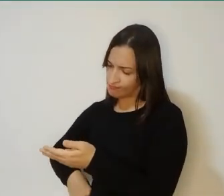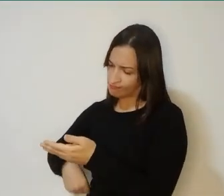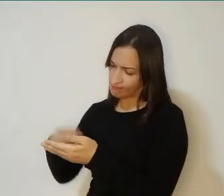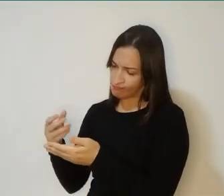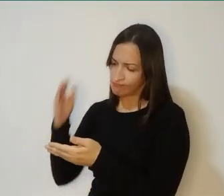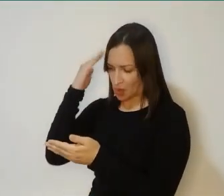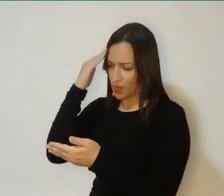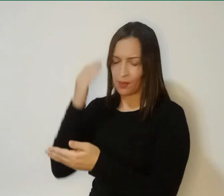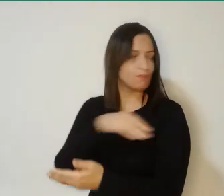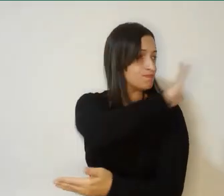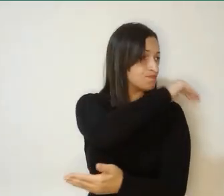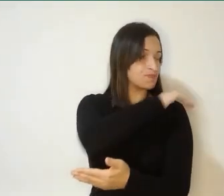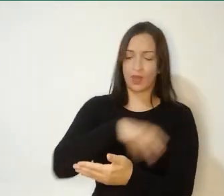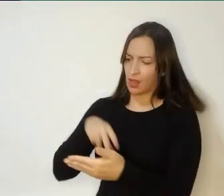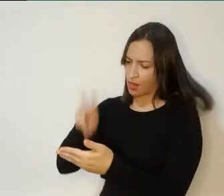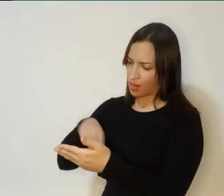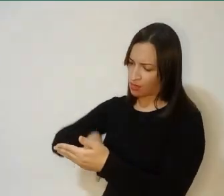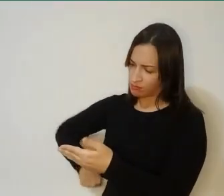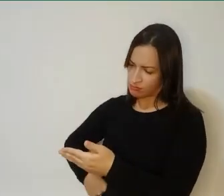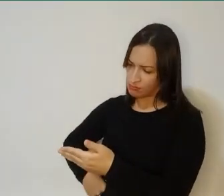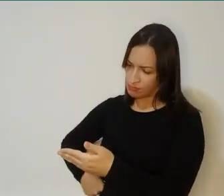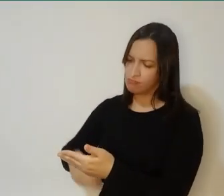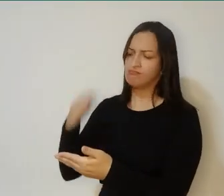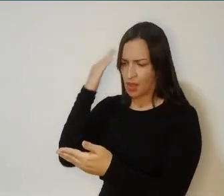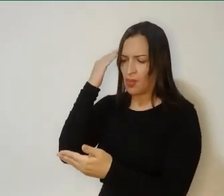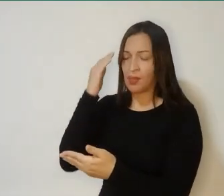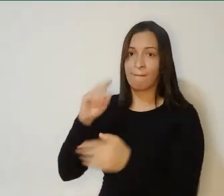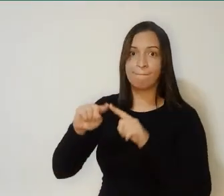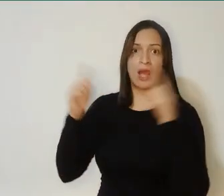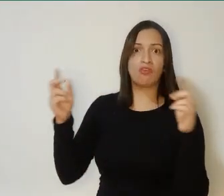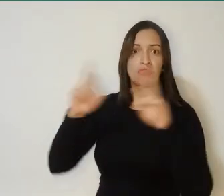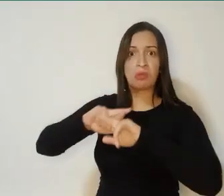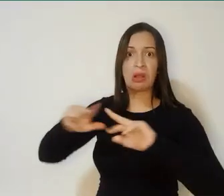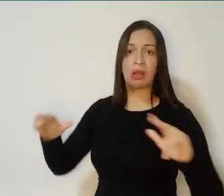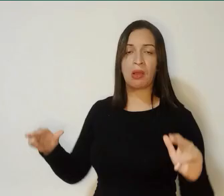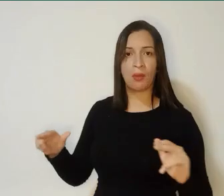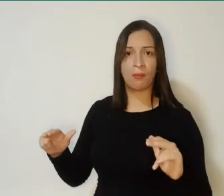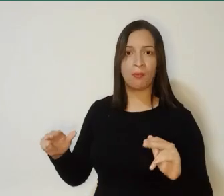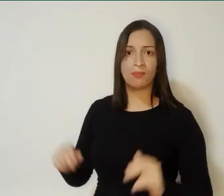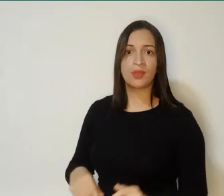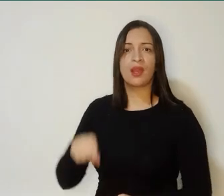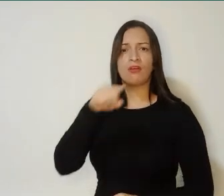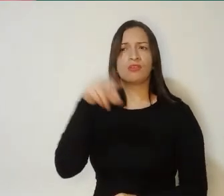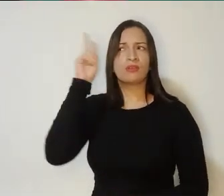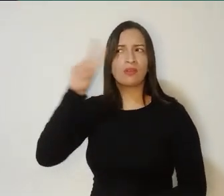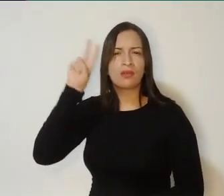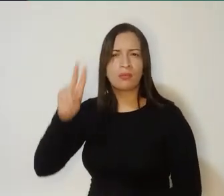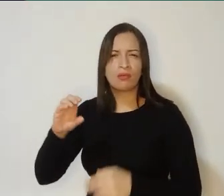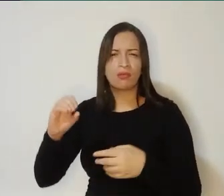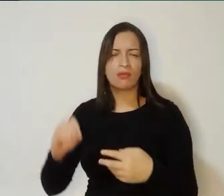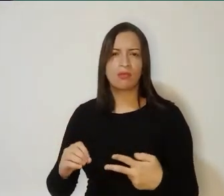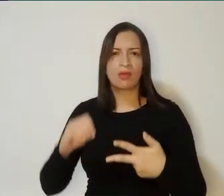de um jeito. Aí eu dou para alguém ler, a pessoa tipo entende de um jeito completamente diferente. E é o mesmo poema. Se vocês lembrarem, do